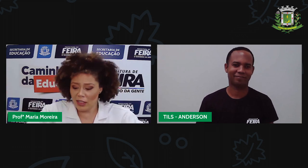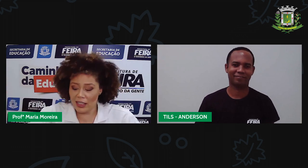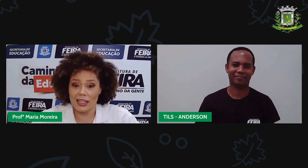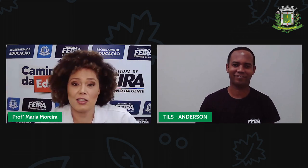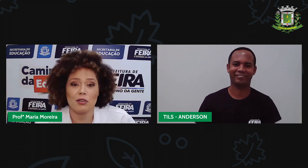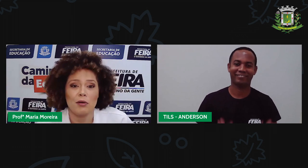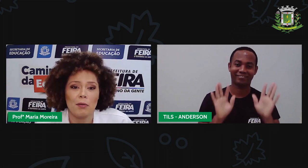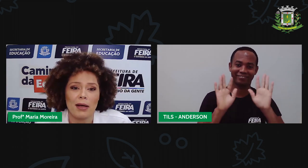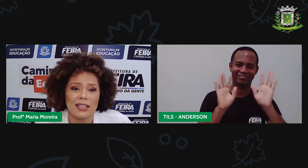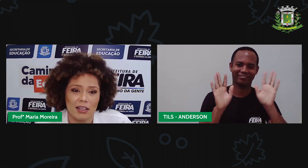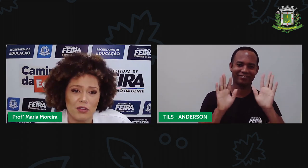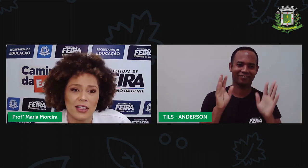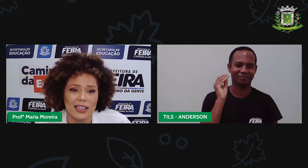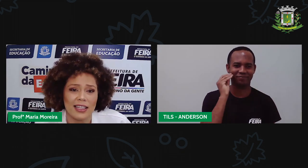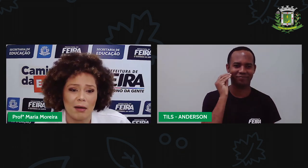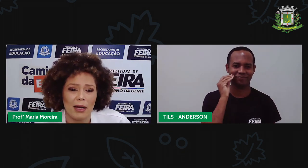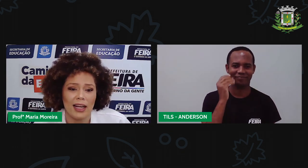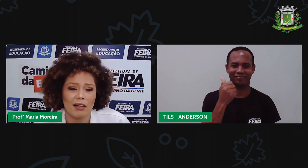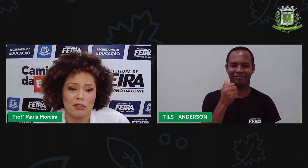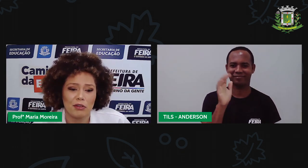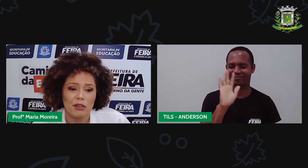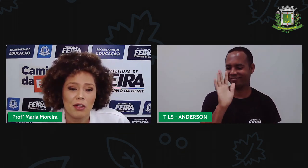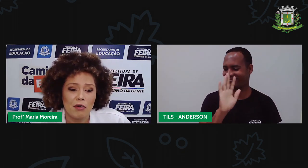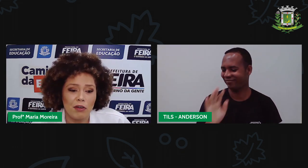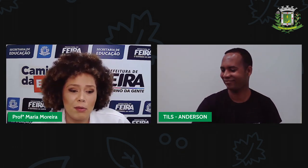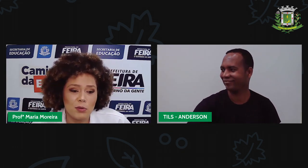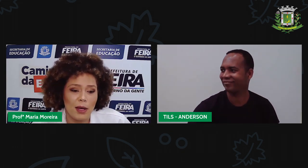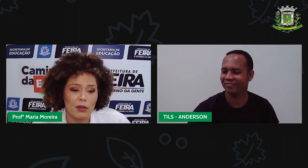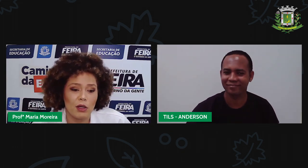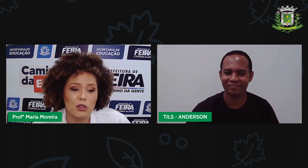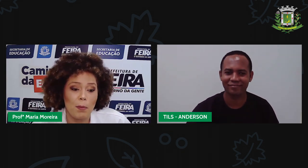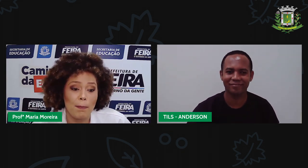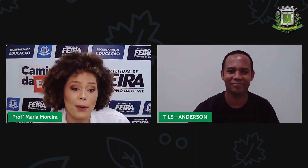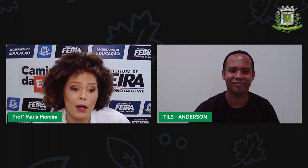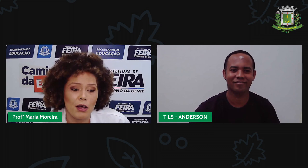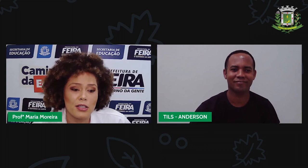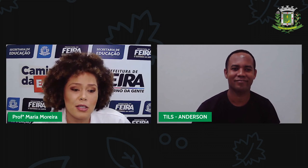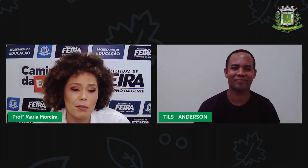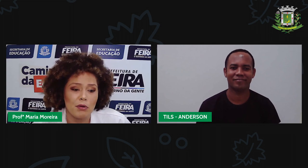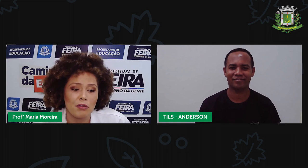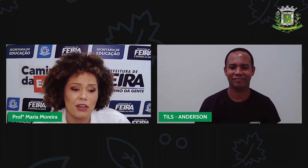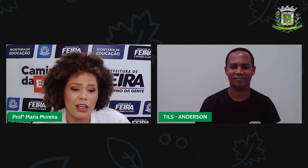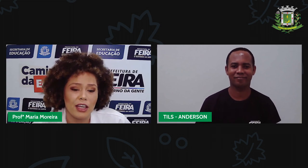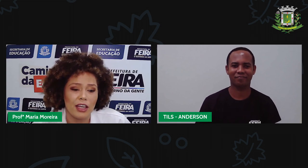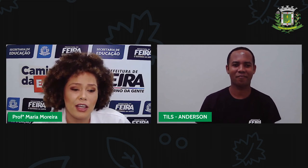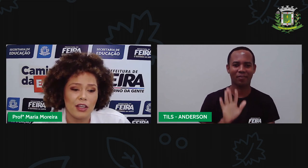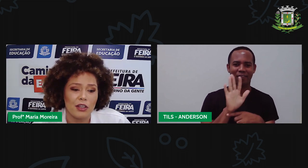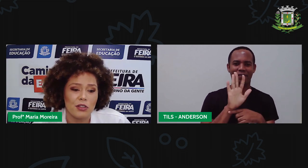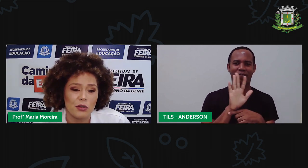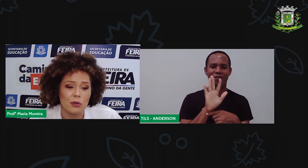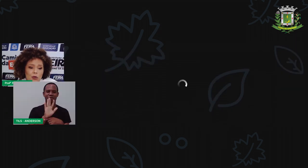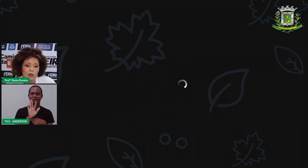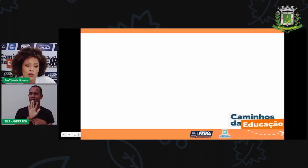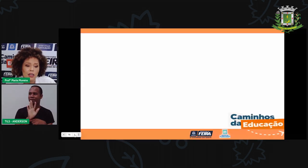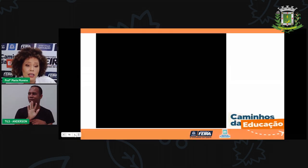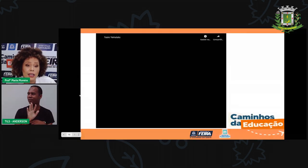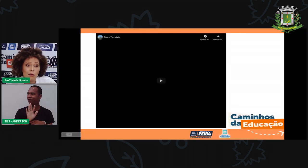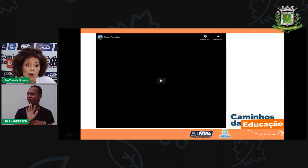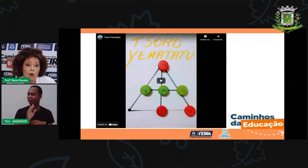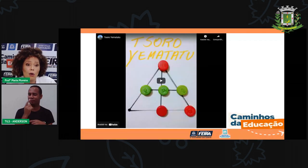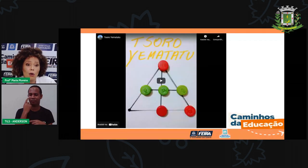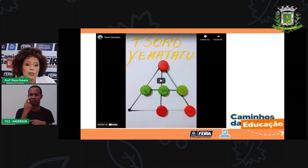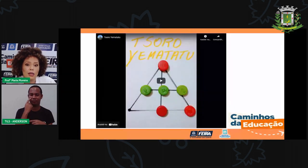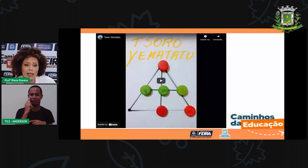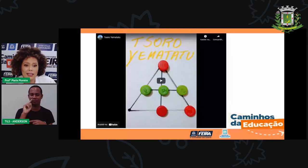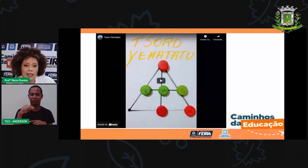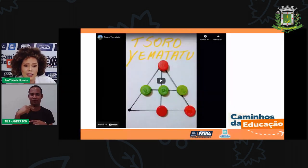Beijo, Anderson. Mas você ainda tem que trabalhar, viu? Vamos para o nosso próximo vídeo. Que